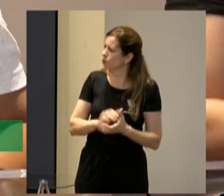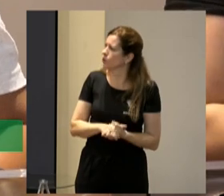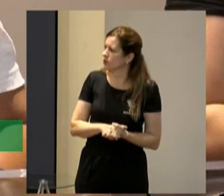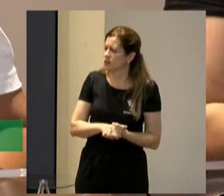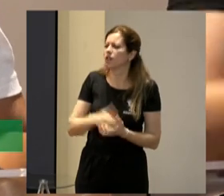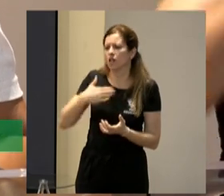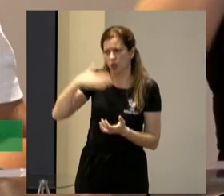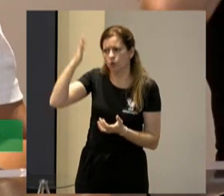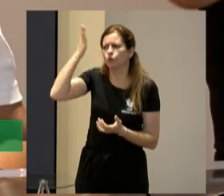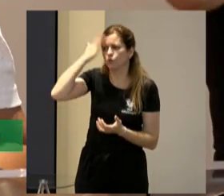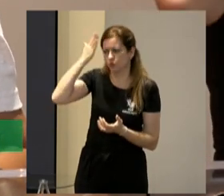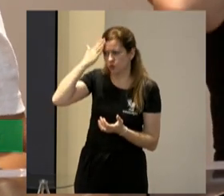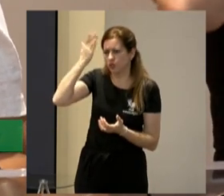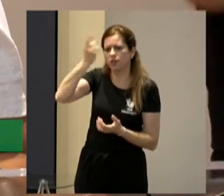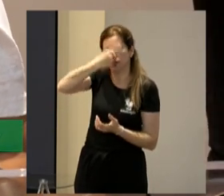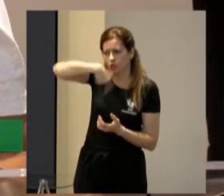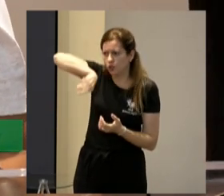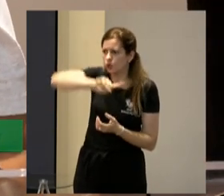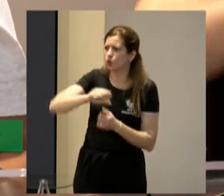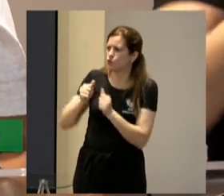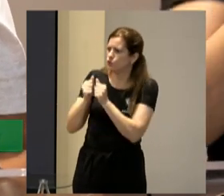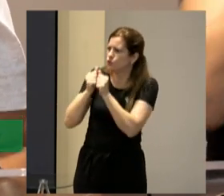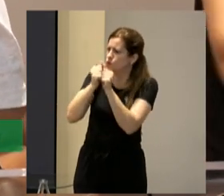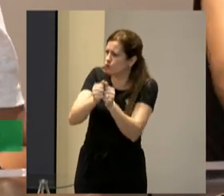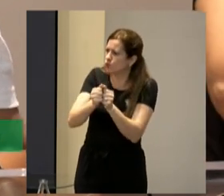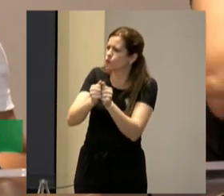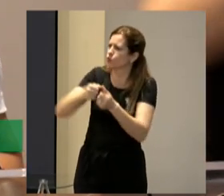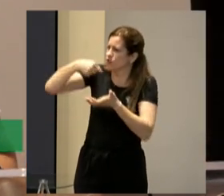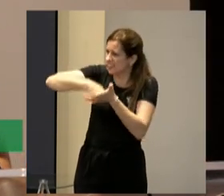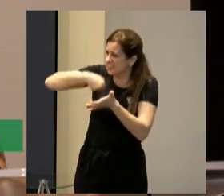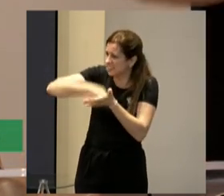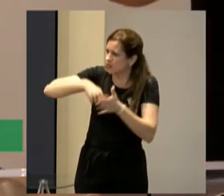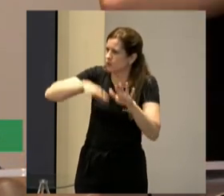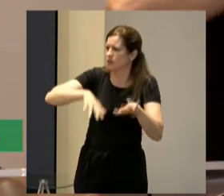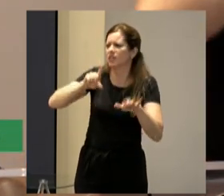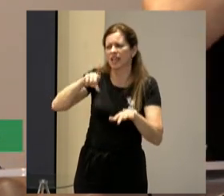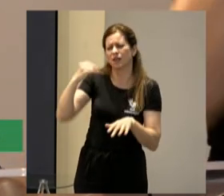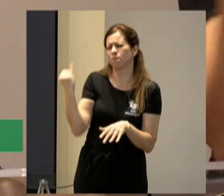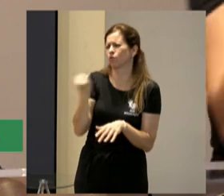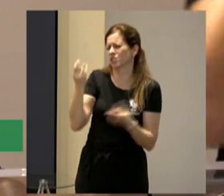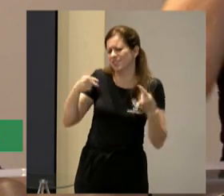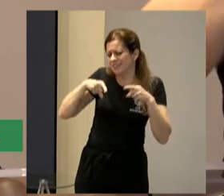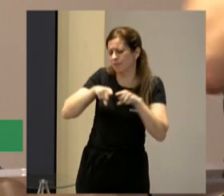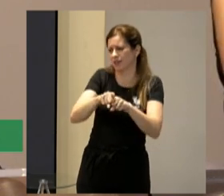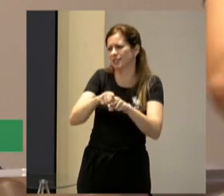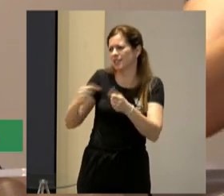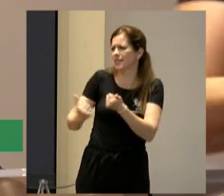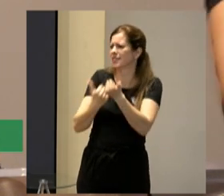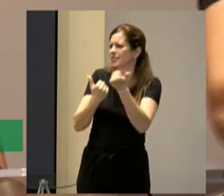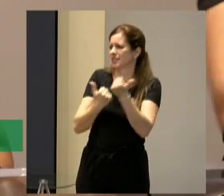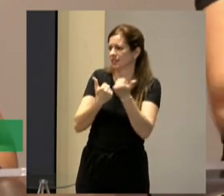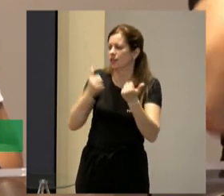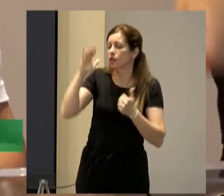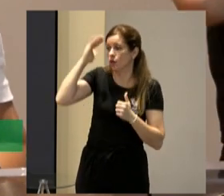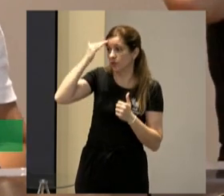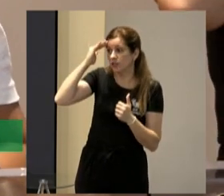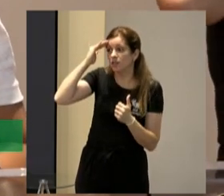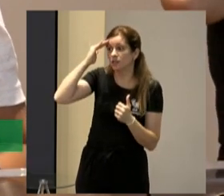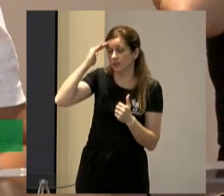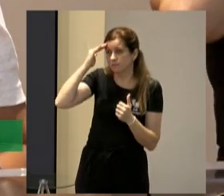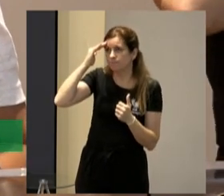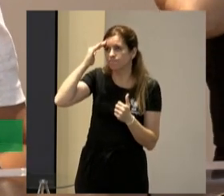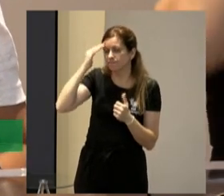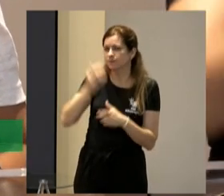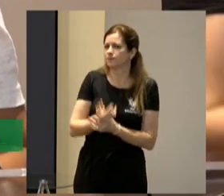Eu tenho certeza de que nós nos construímos juntas, não é? Muito importante isso. Eu consegui entender do quanto eu tinha que